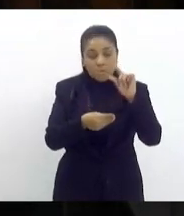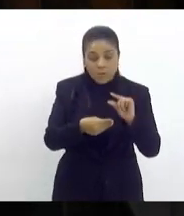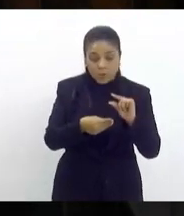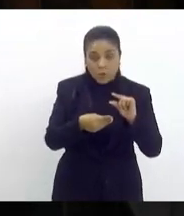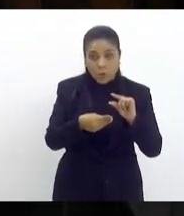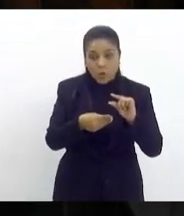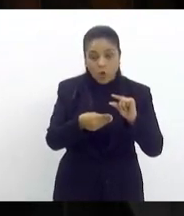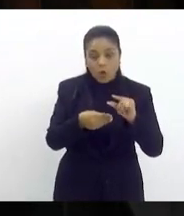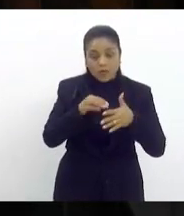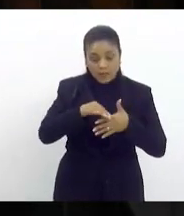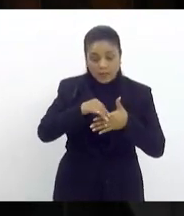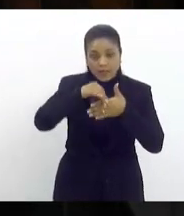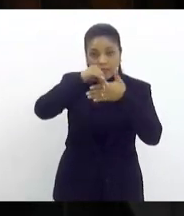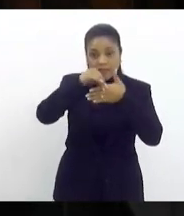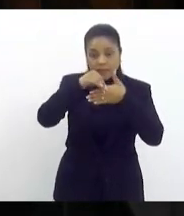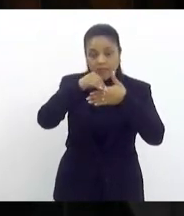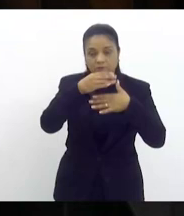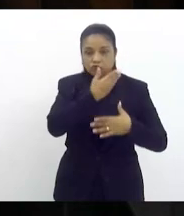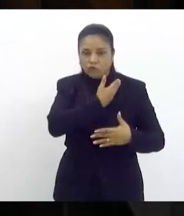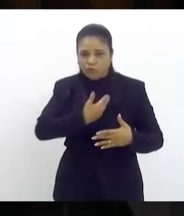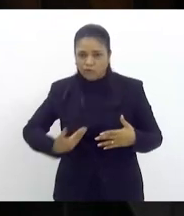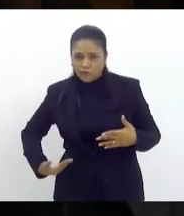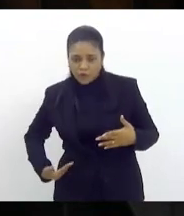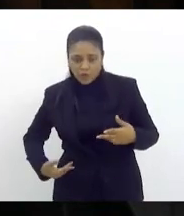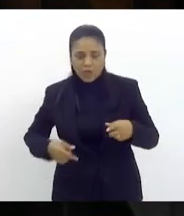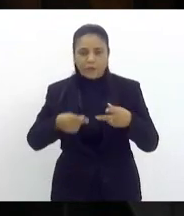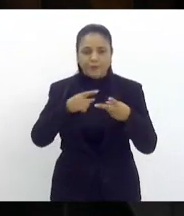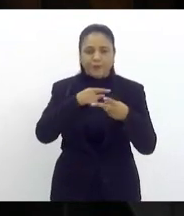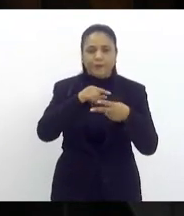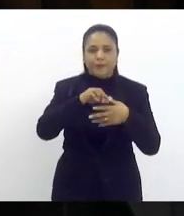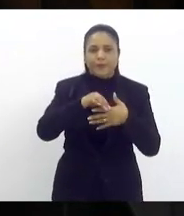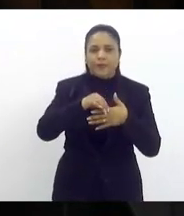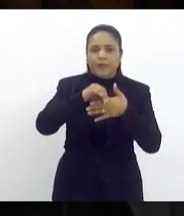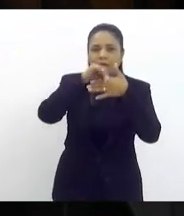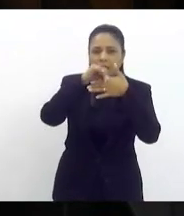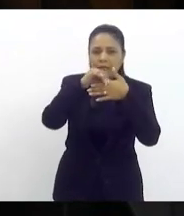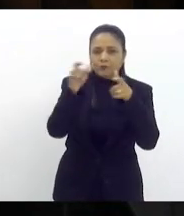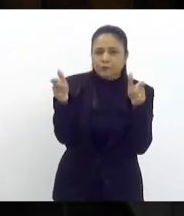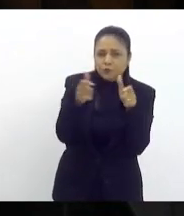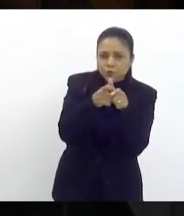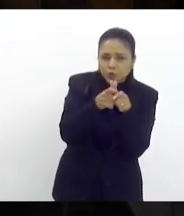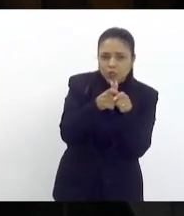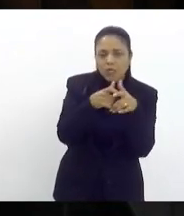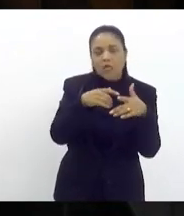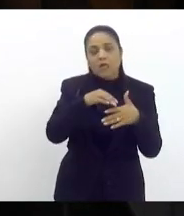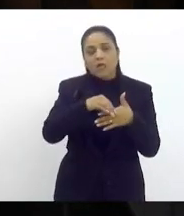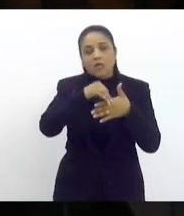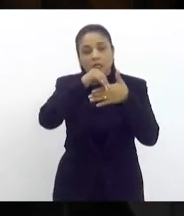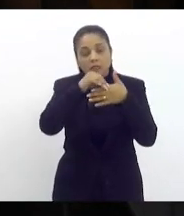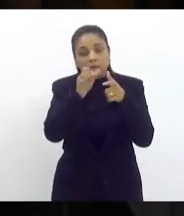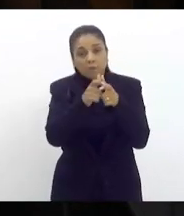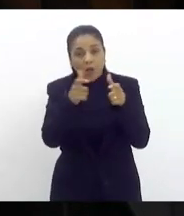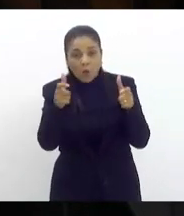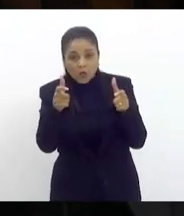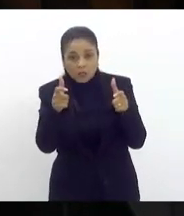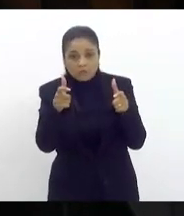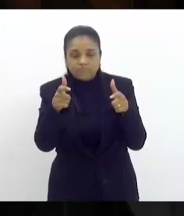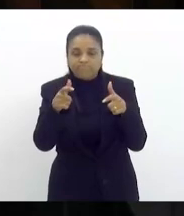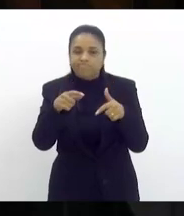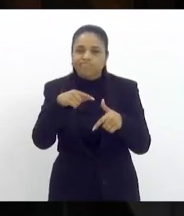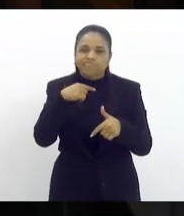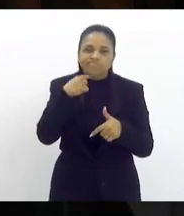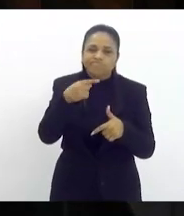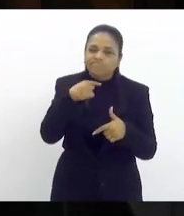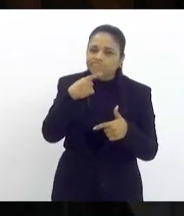Líder de governo, líder de minoria, líder de maioria, deputado André Corrêa, não faz